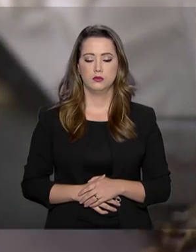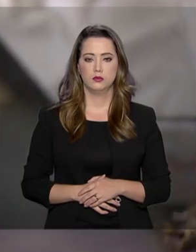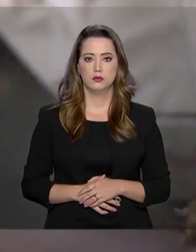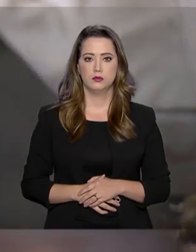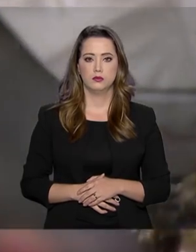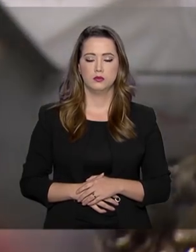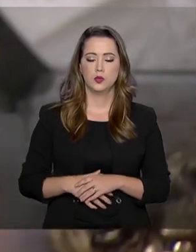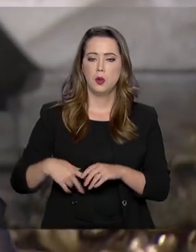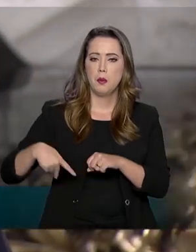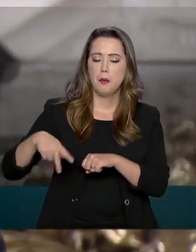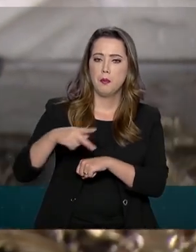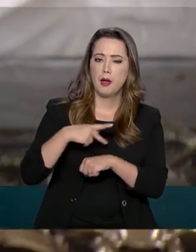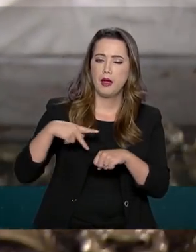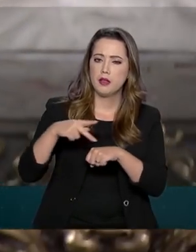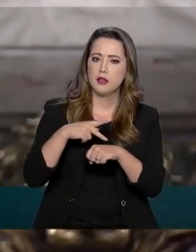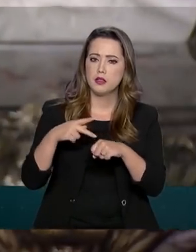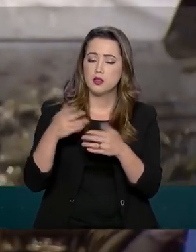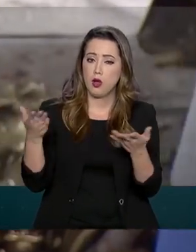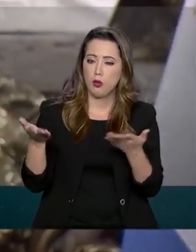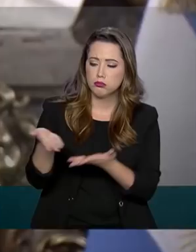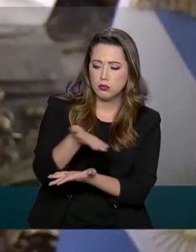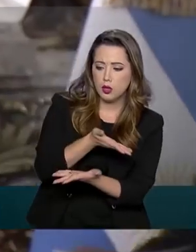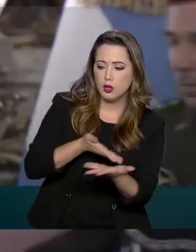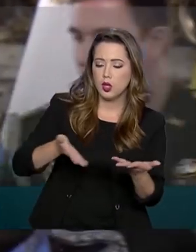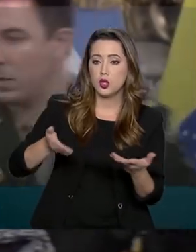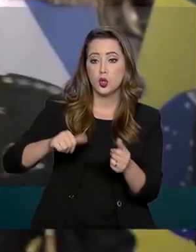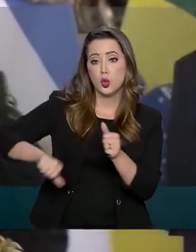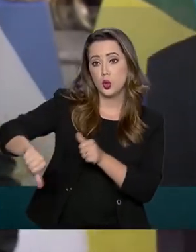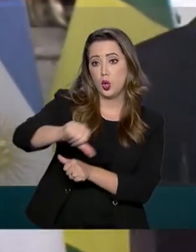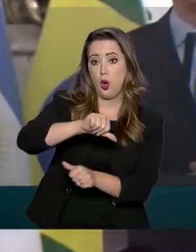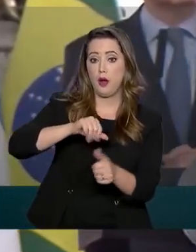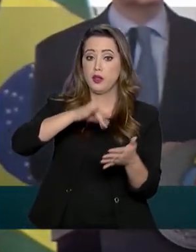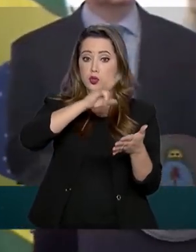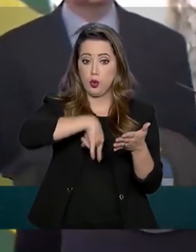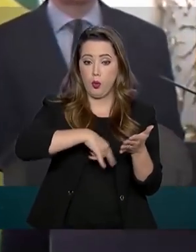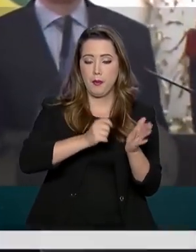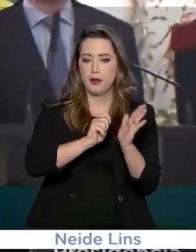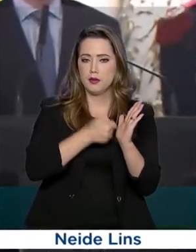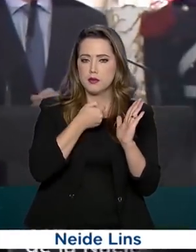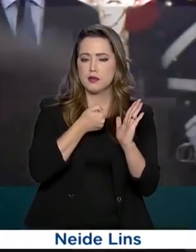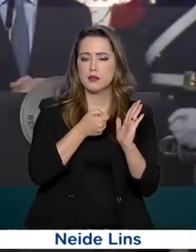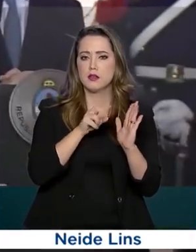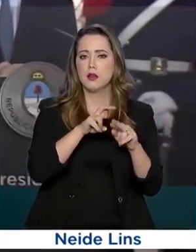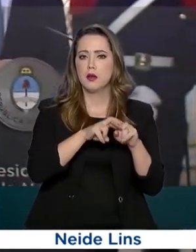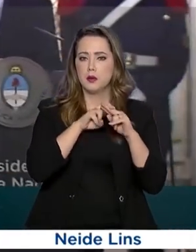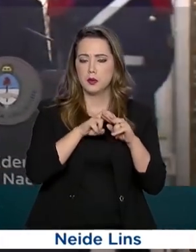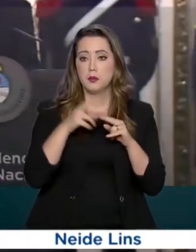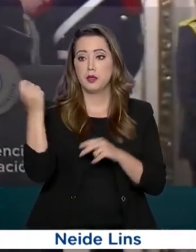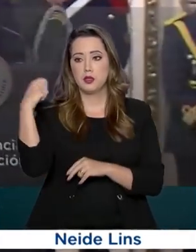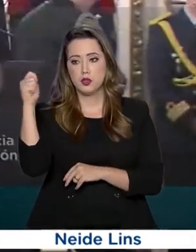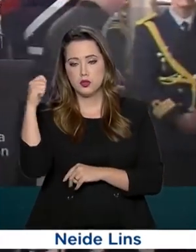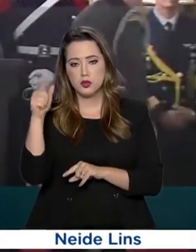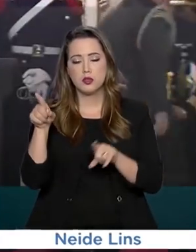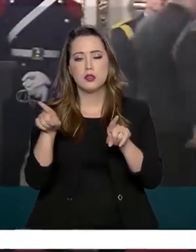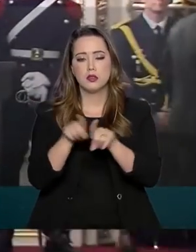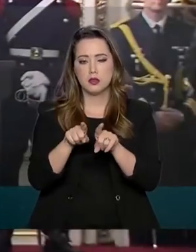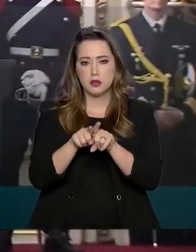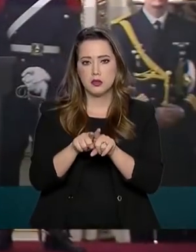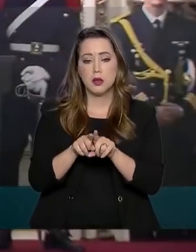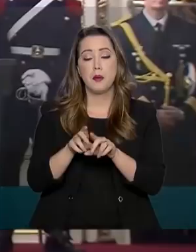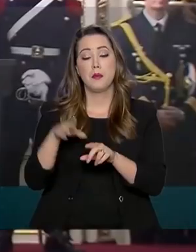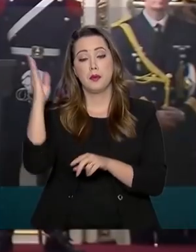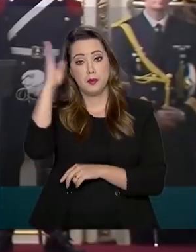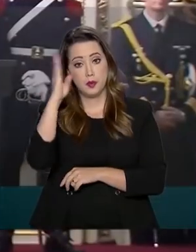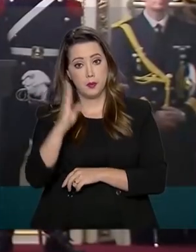países farão o intercâmbio de documentos recentemente assinados pela República Argentina e pela